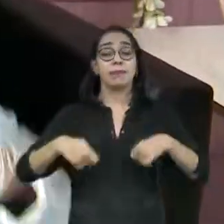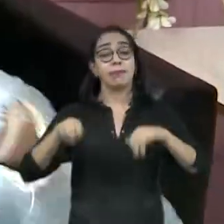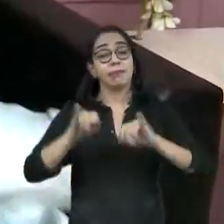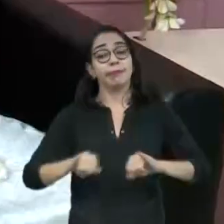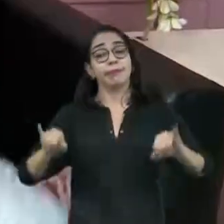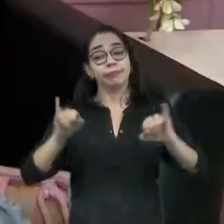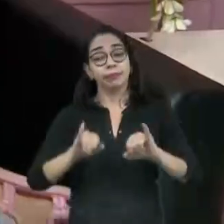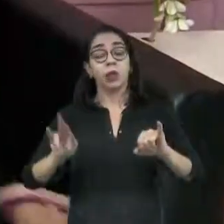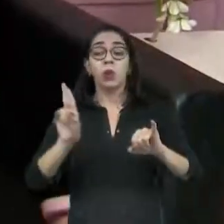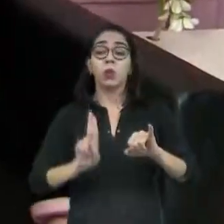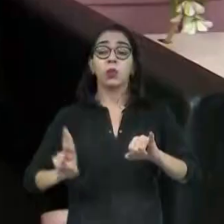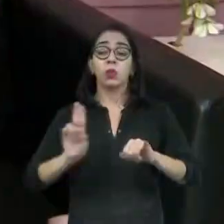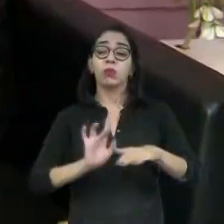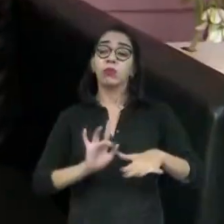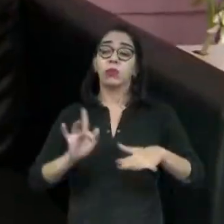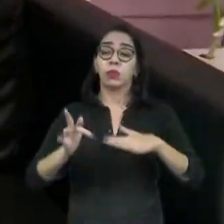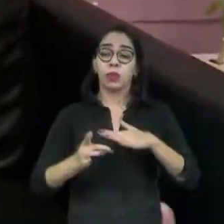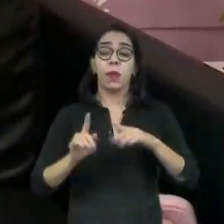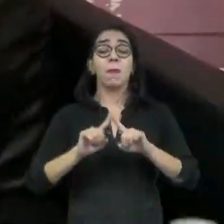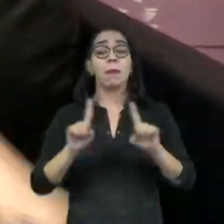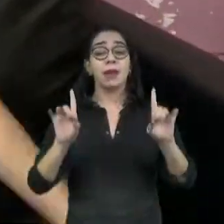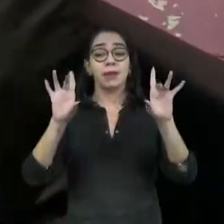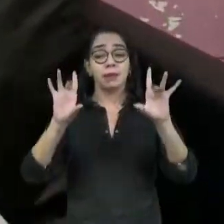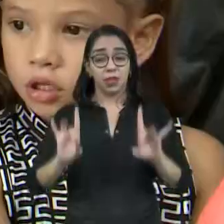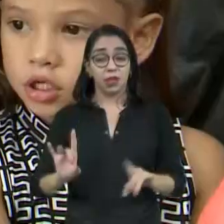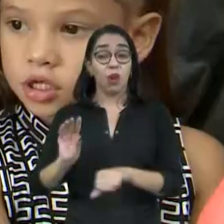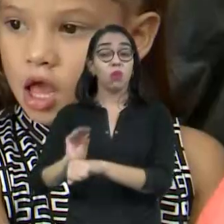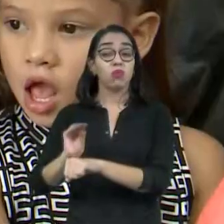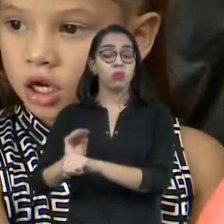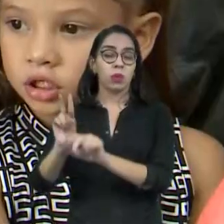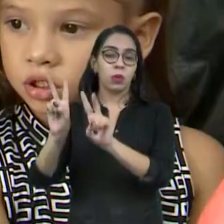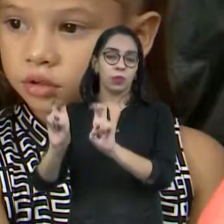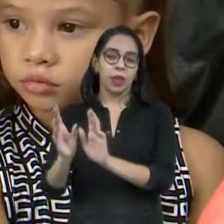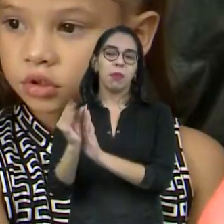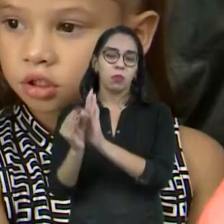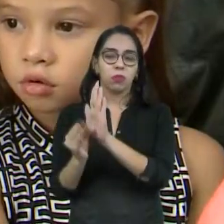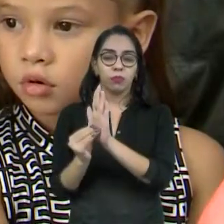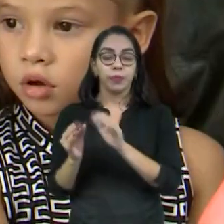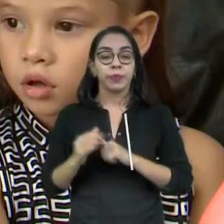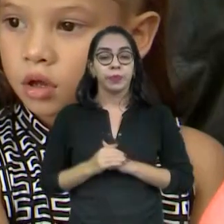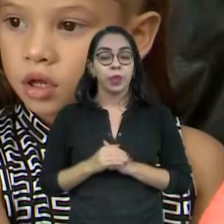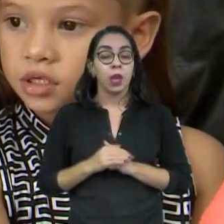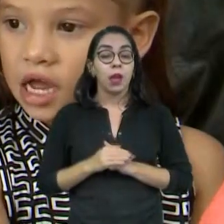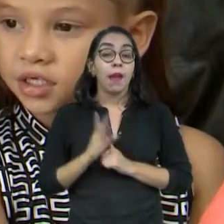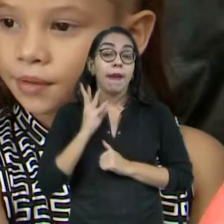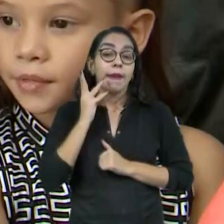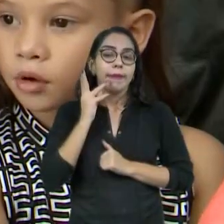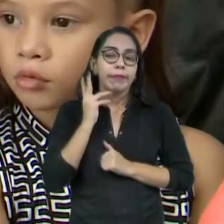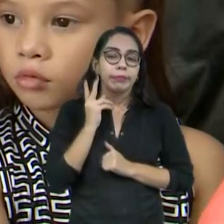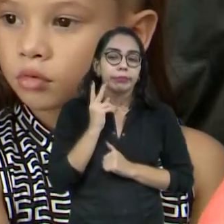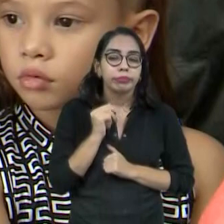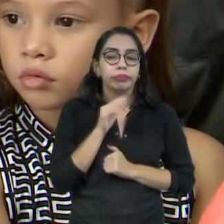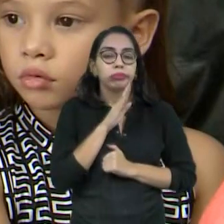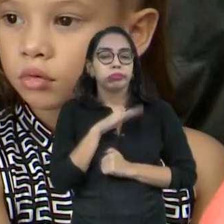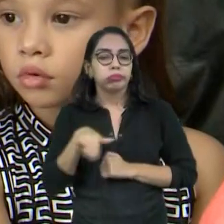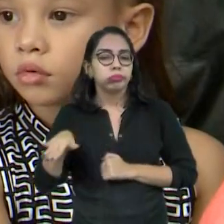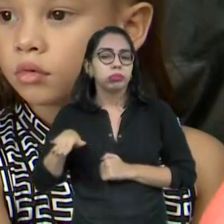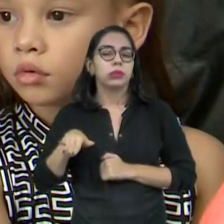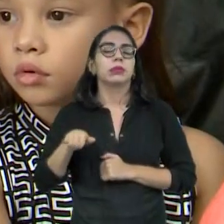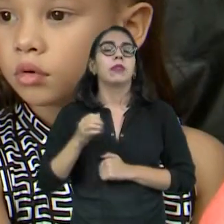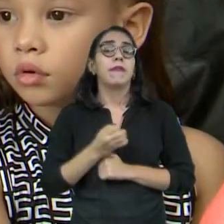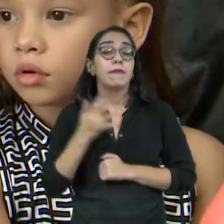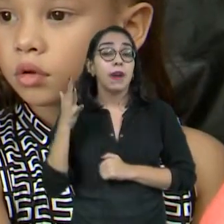redes H todo um cuidado especial com o conteúdo muita criança né Tem muita Muitos pais então assim eles